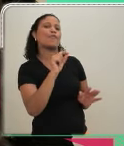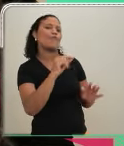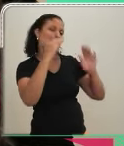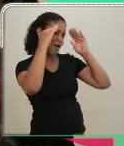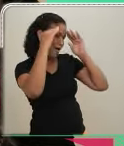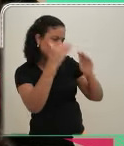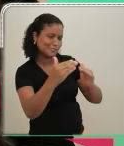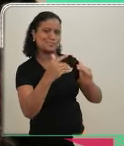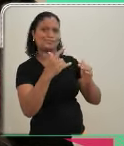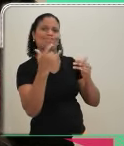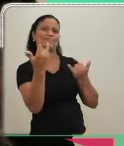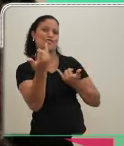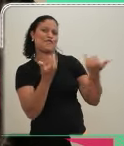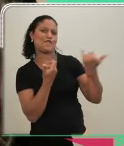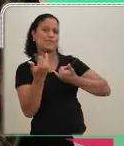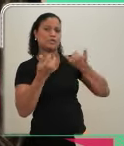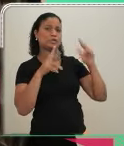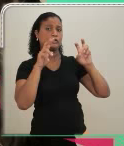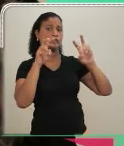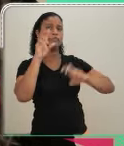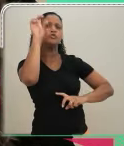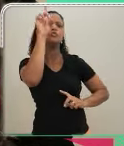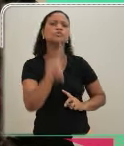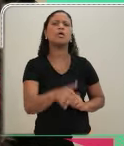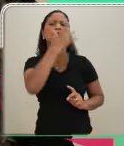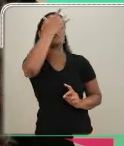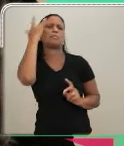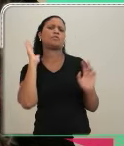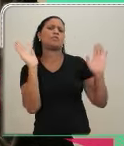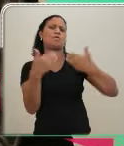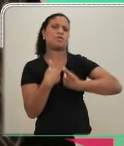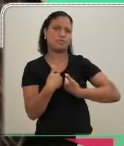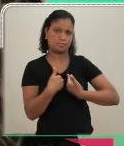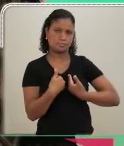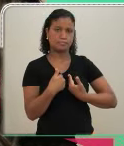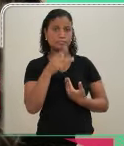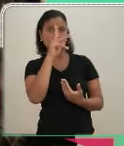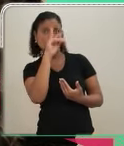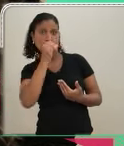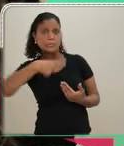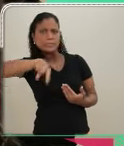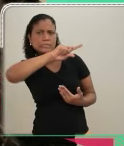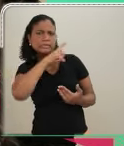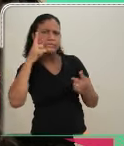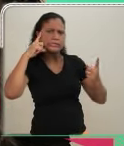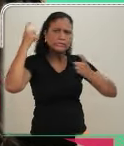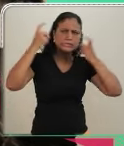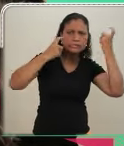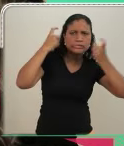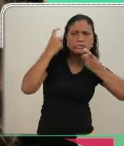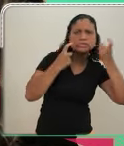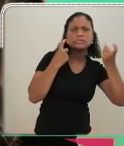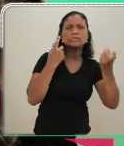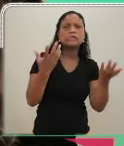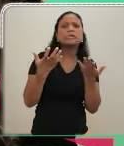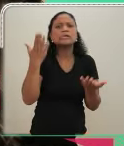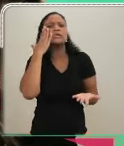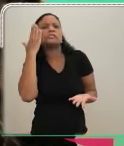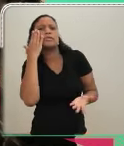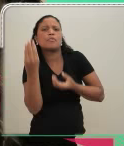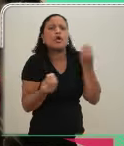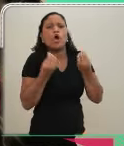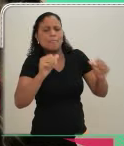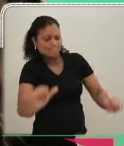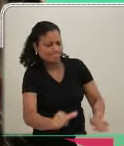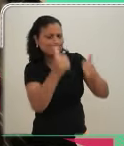que as pessoas com autismo têm. Os pais ficam preocupados, querem saber de que forma podem assessorar melhor os seus filhos. A inclusão escolar é outro